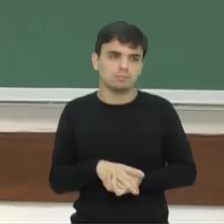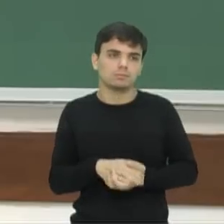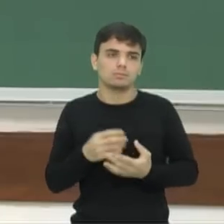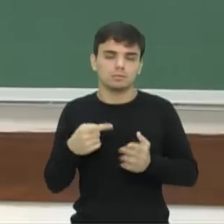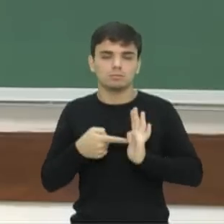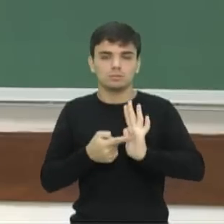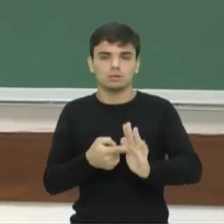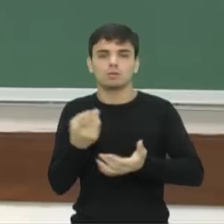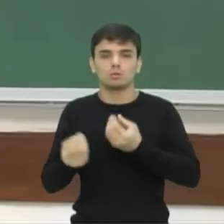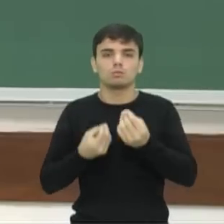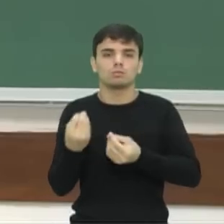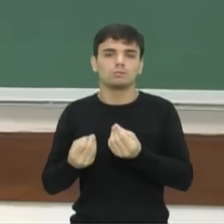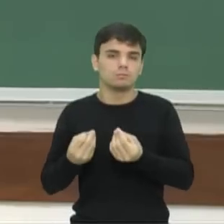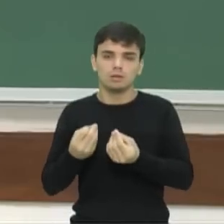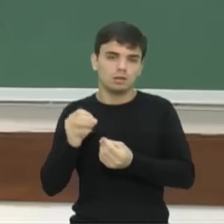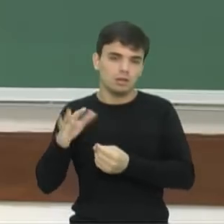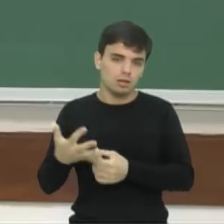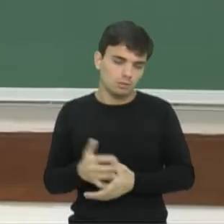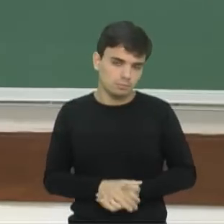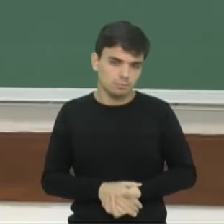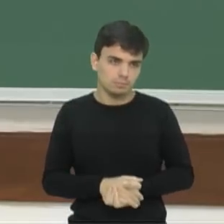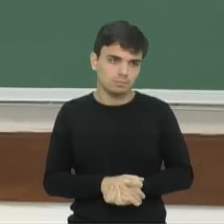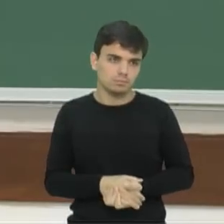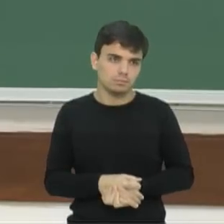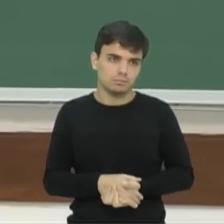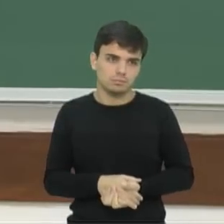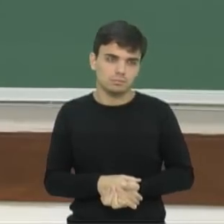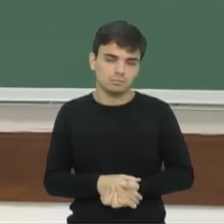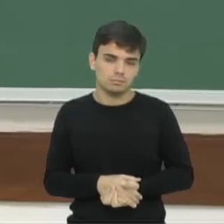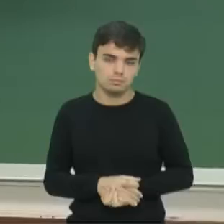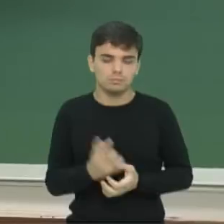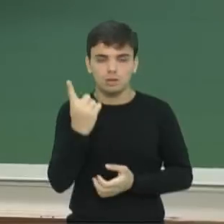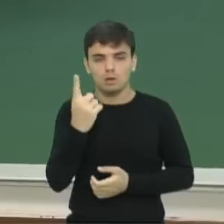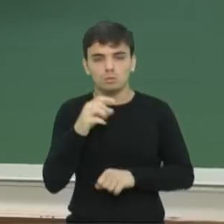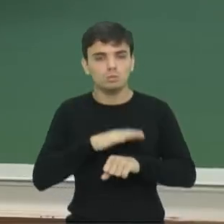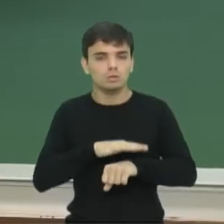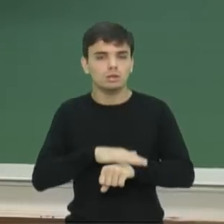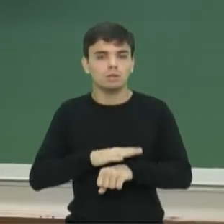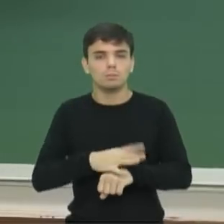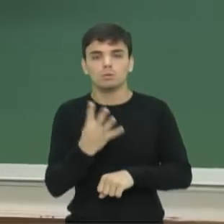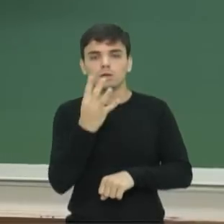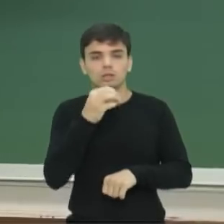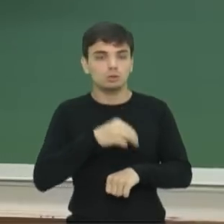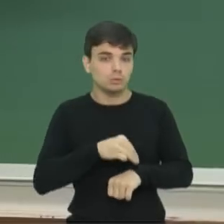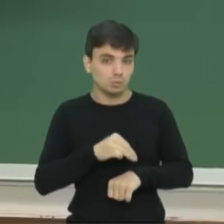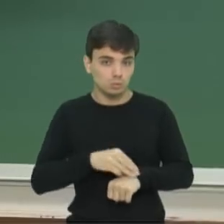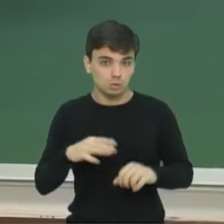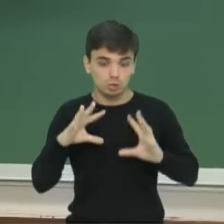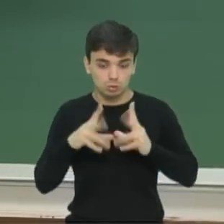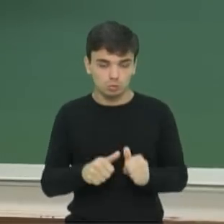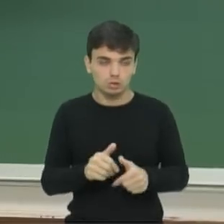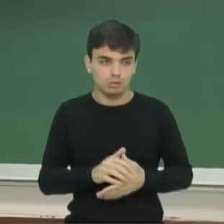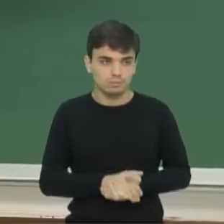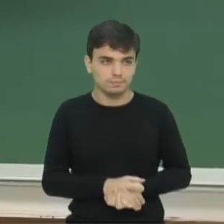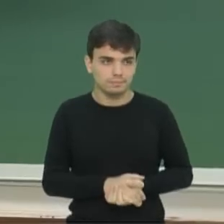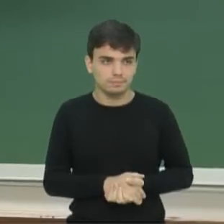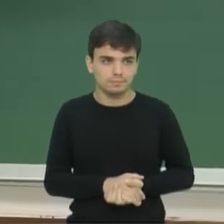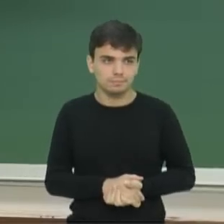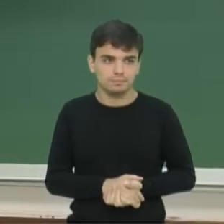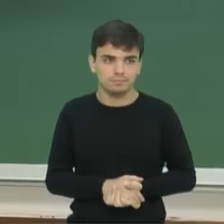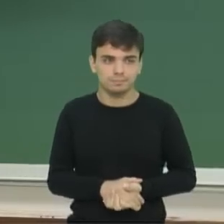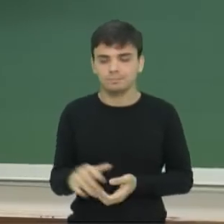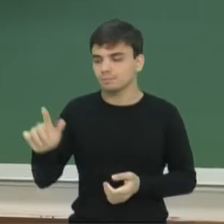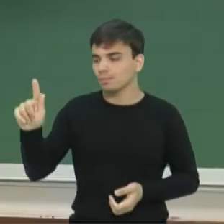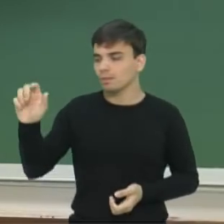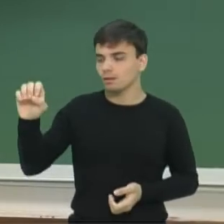Score também dentro do judô. Então é um round, um tempo ali de 4 minutos o combate de judô.